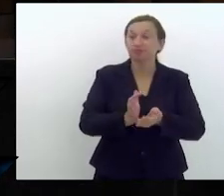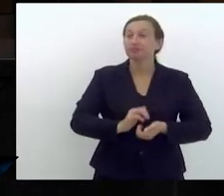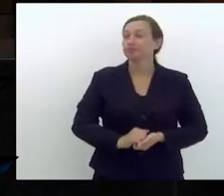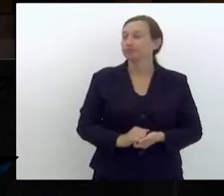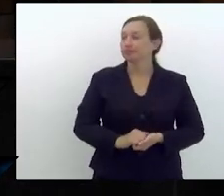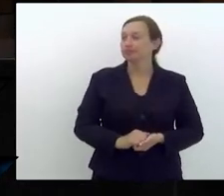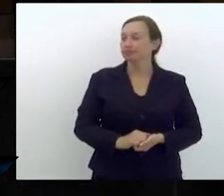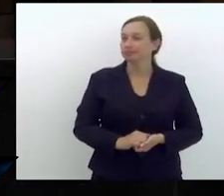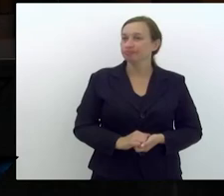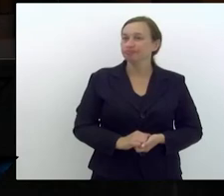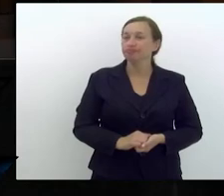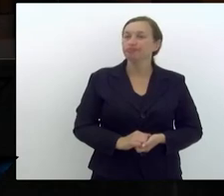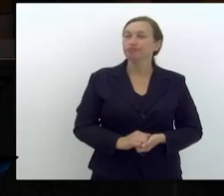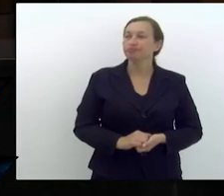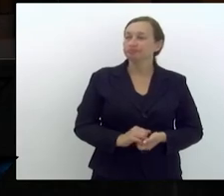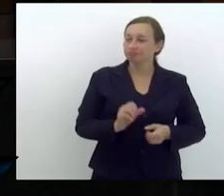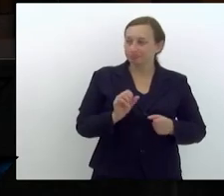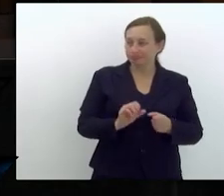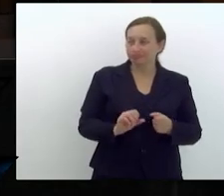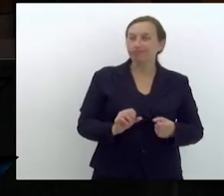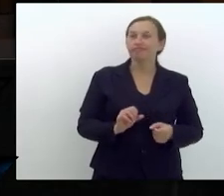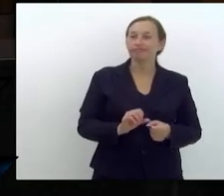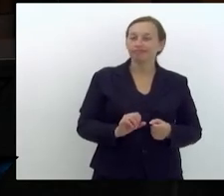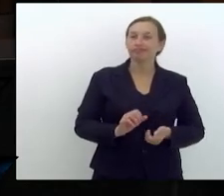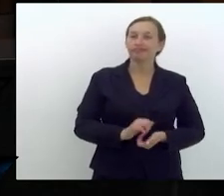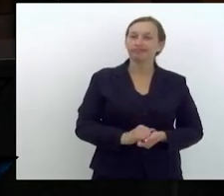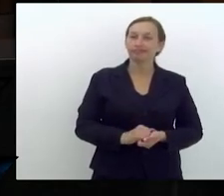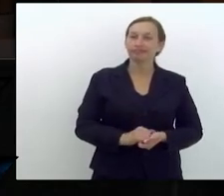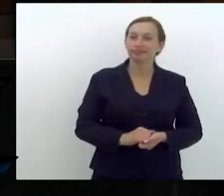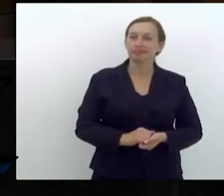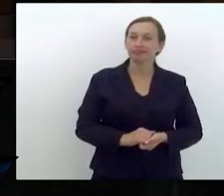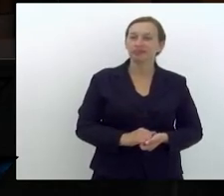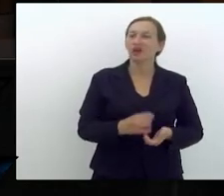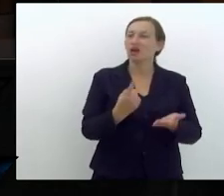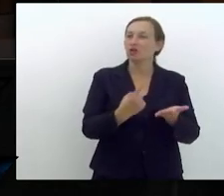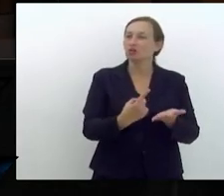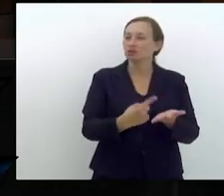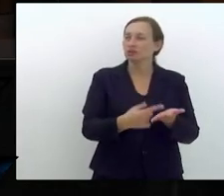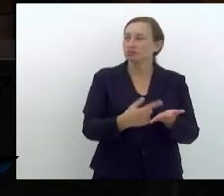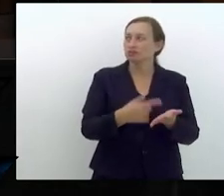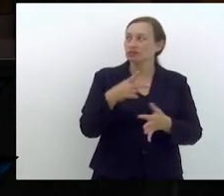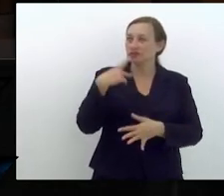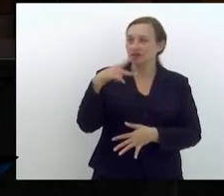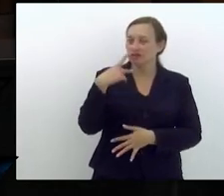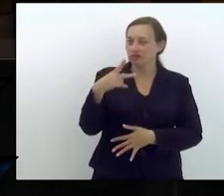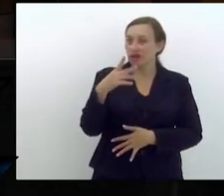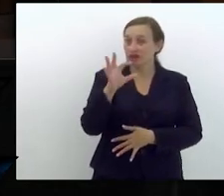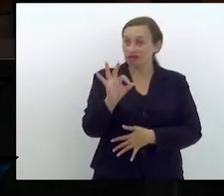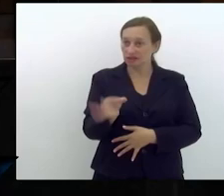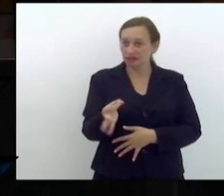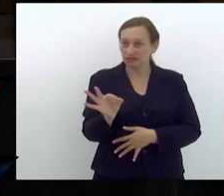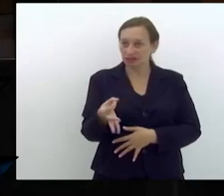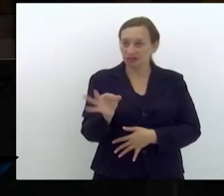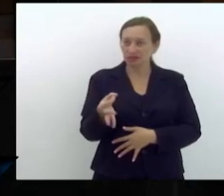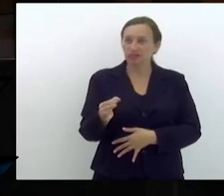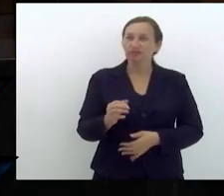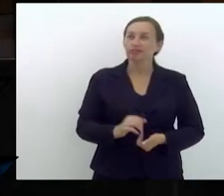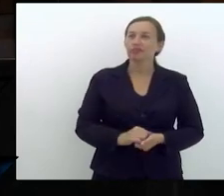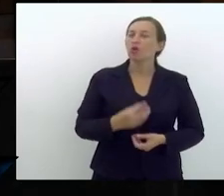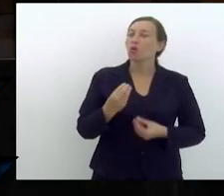feita a descarga o segundo ponto que se coloca É exatamente esse como